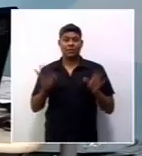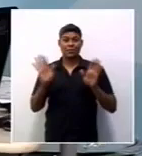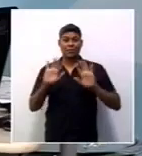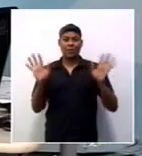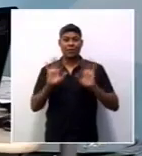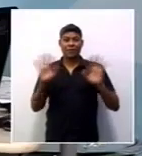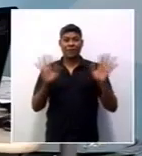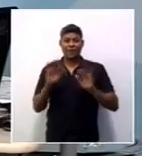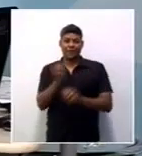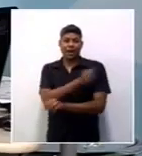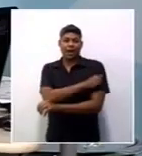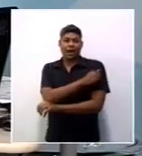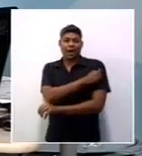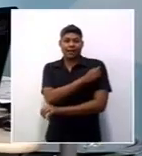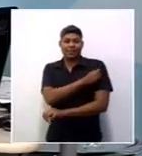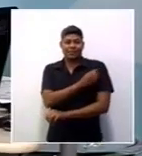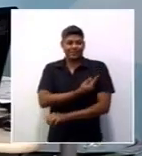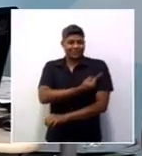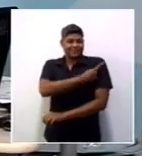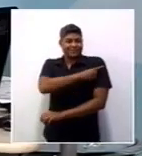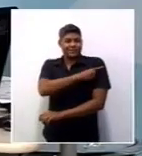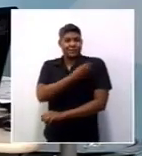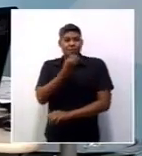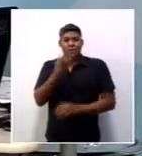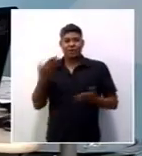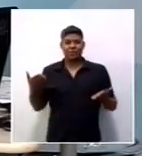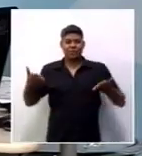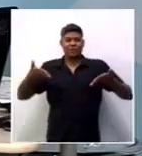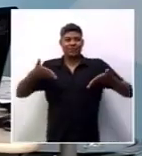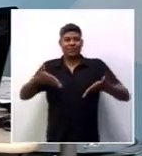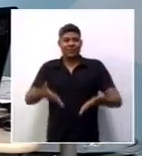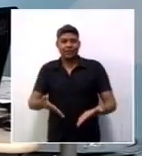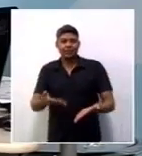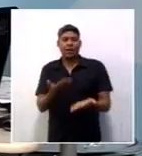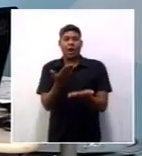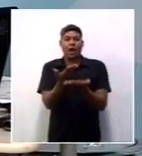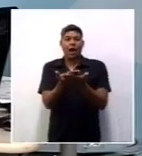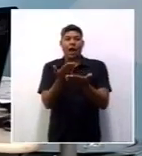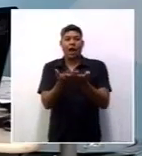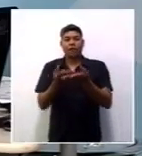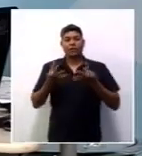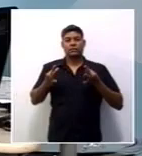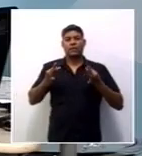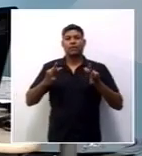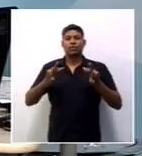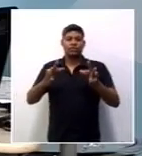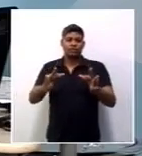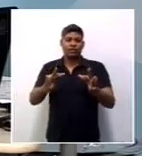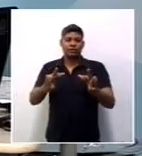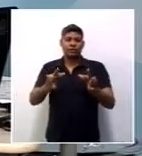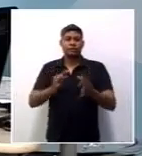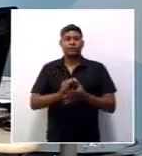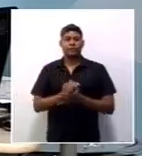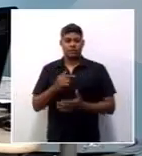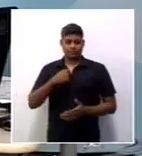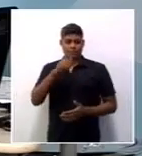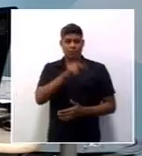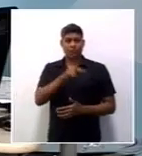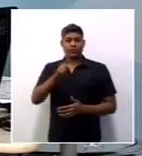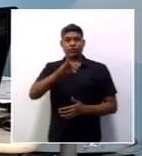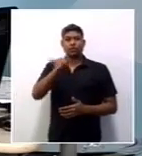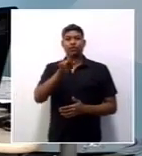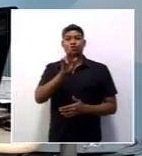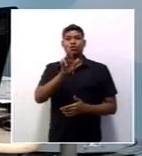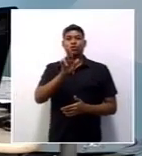Olá, alunos do primeiro ano, sejam todos bem-vindos à aula de tecnologia. Eu sou a professora